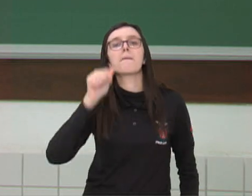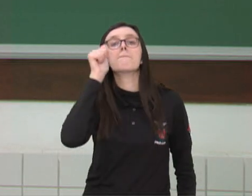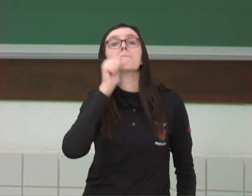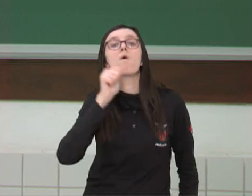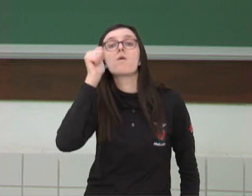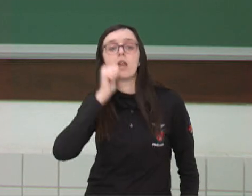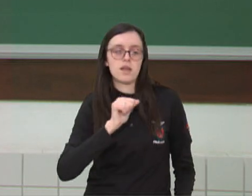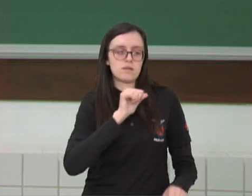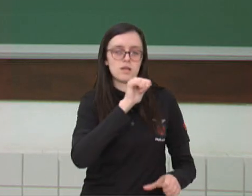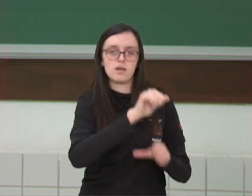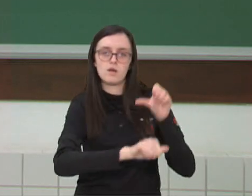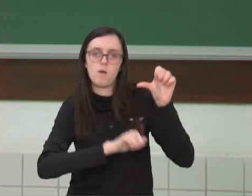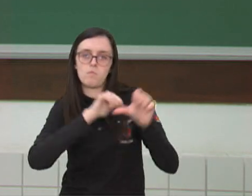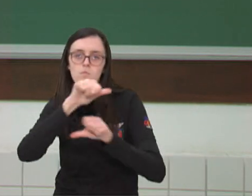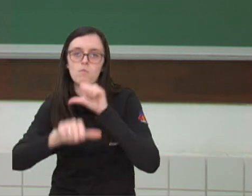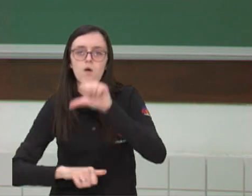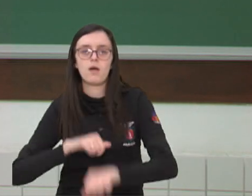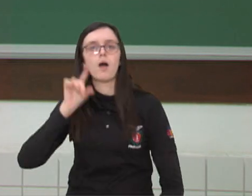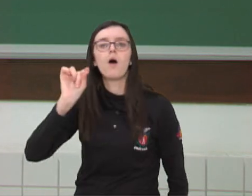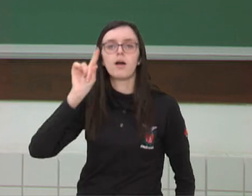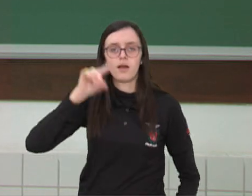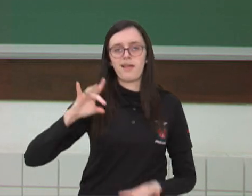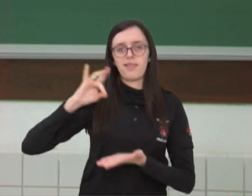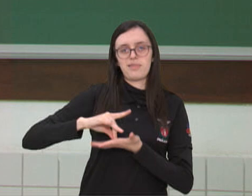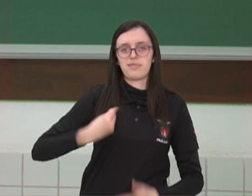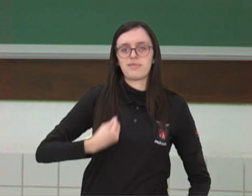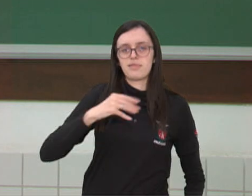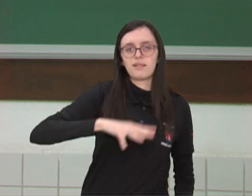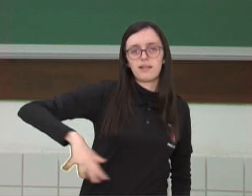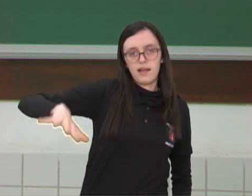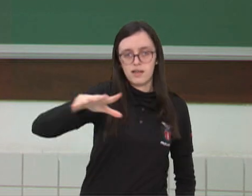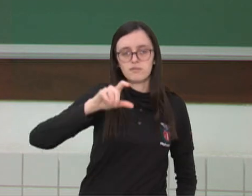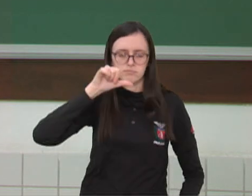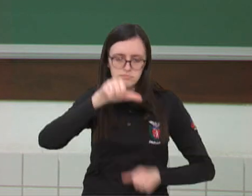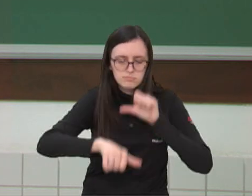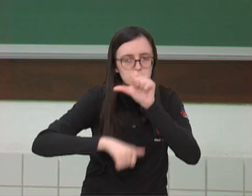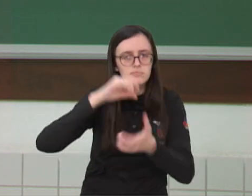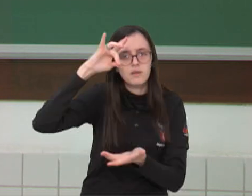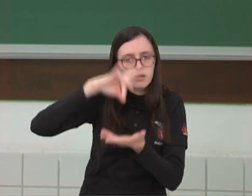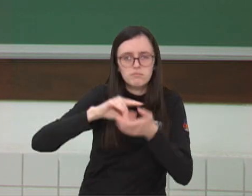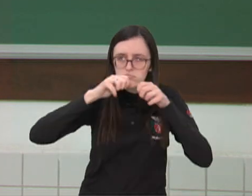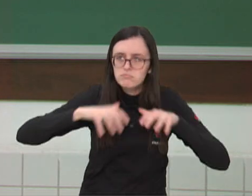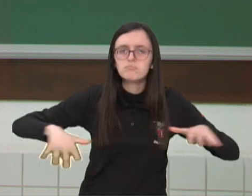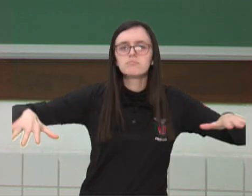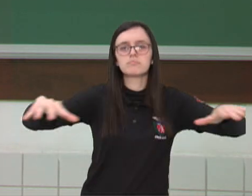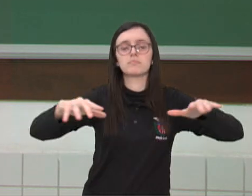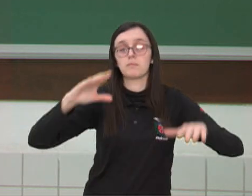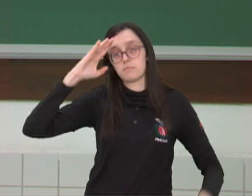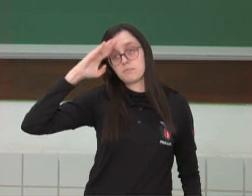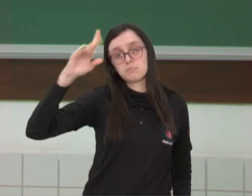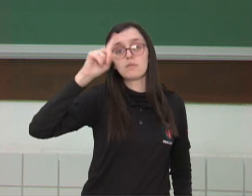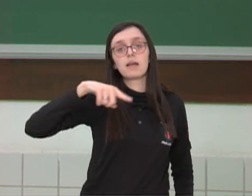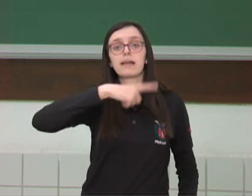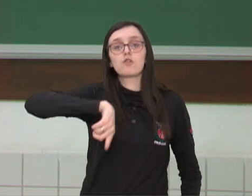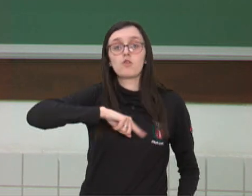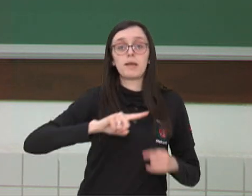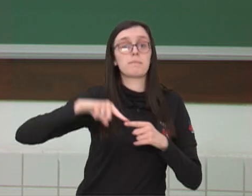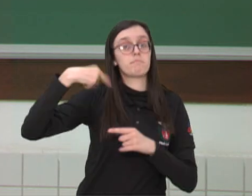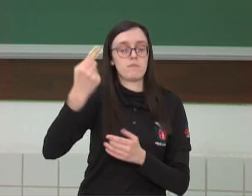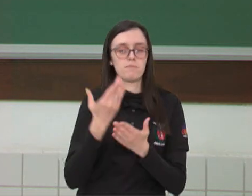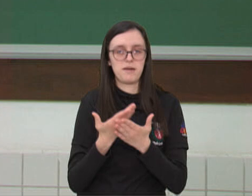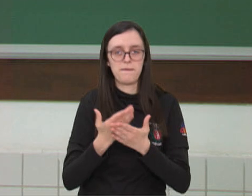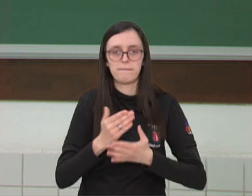que transformaram as suas realidades, transformaram a realidade ao seu redor, principalmente na nossa próxima